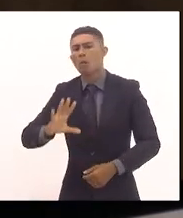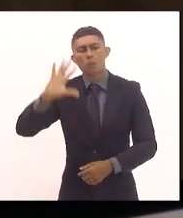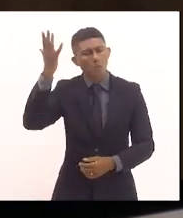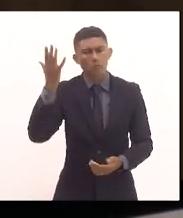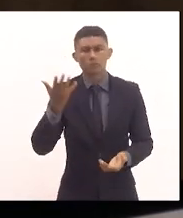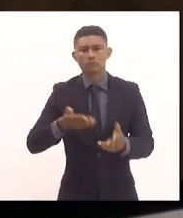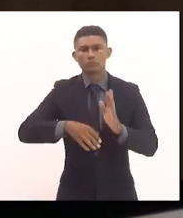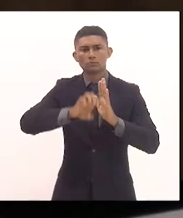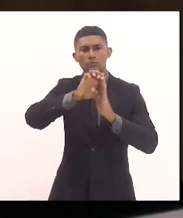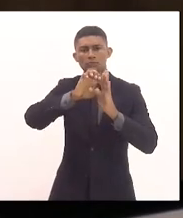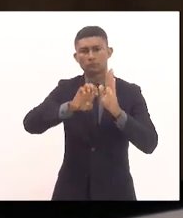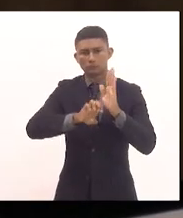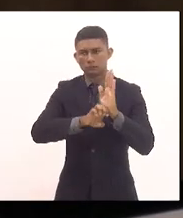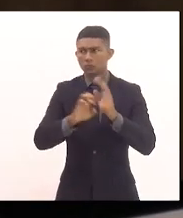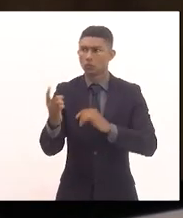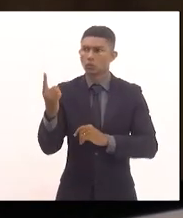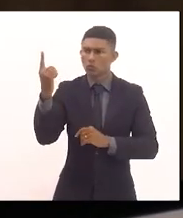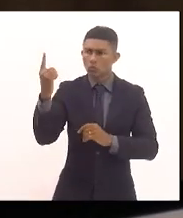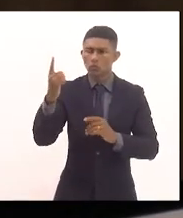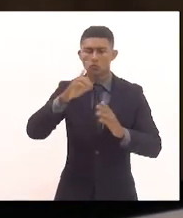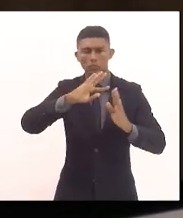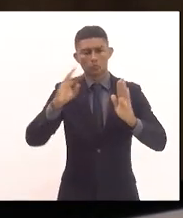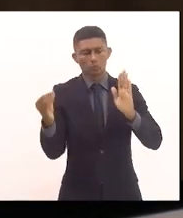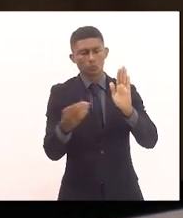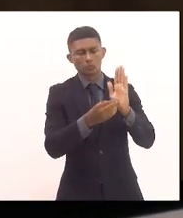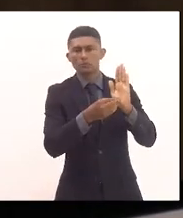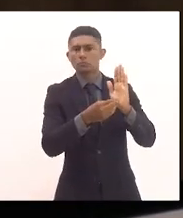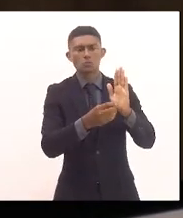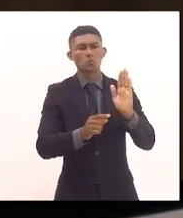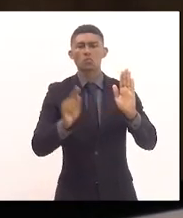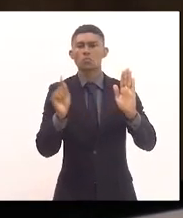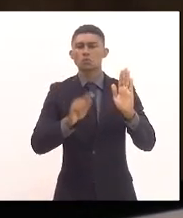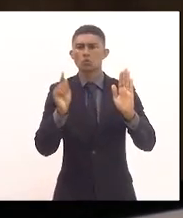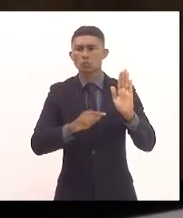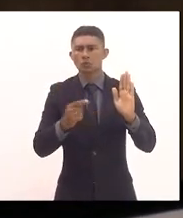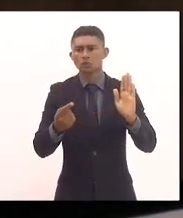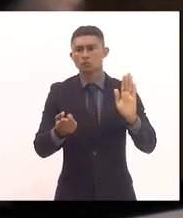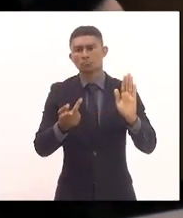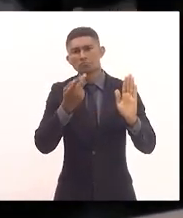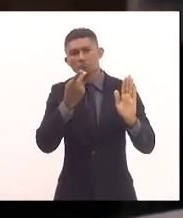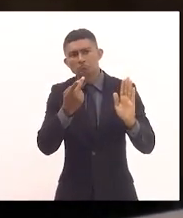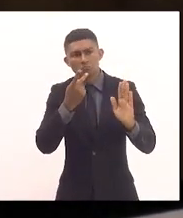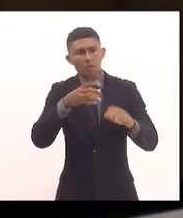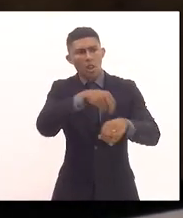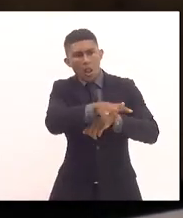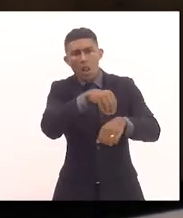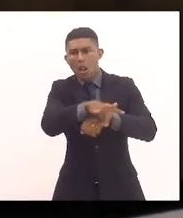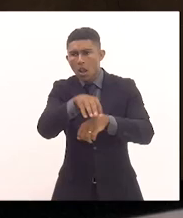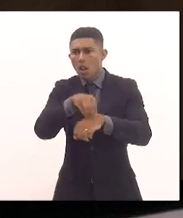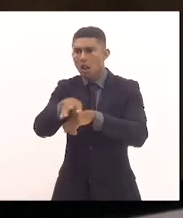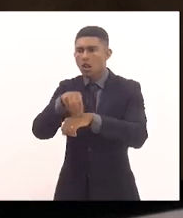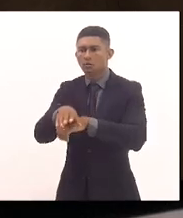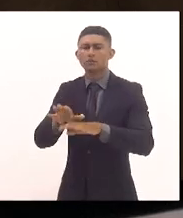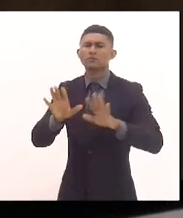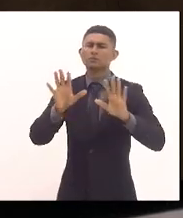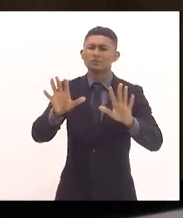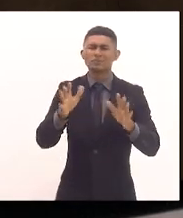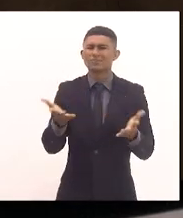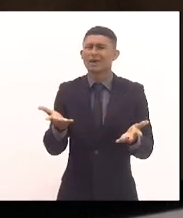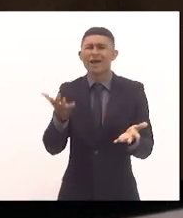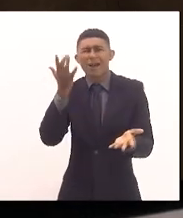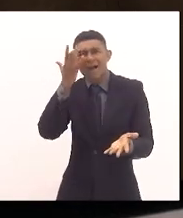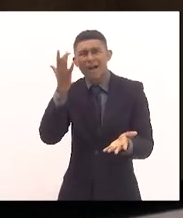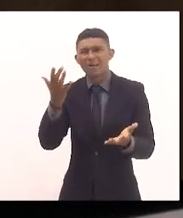uma emenda, né, que fala aí das questões da orientação. Mas agora a gente vai travar